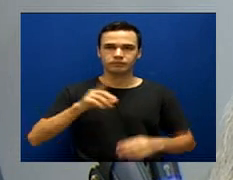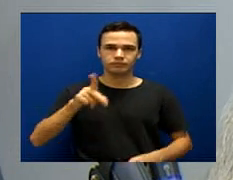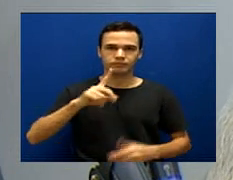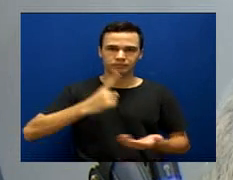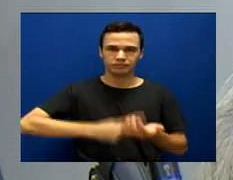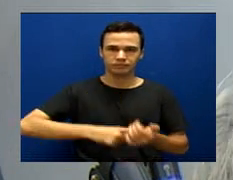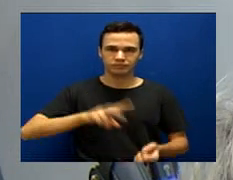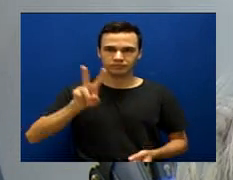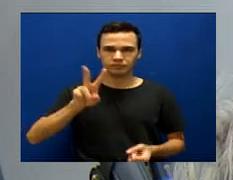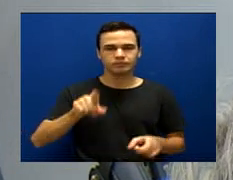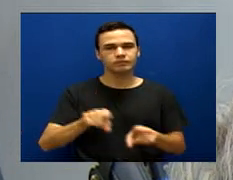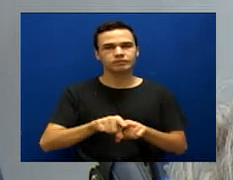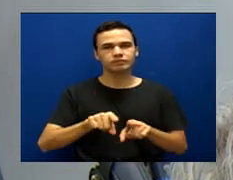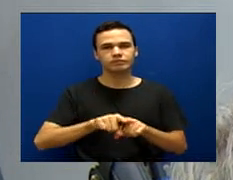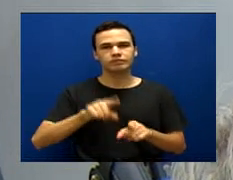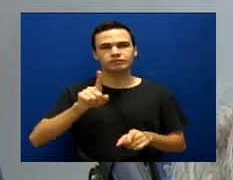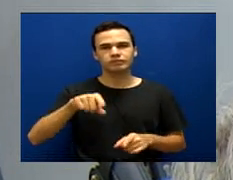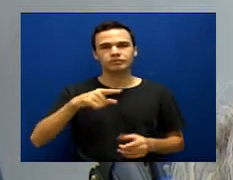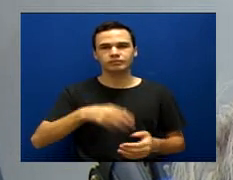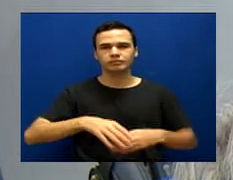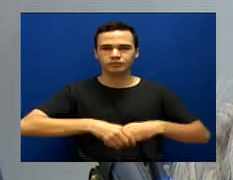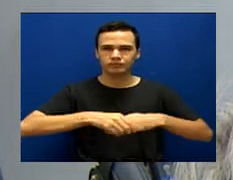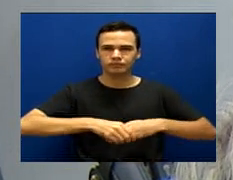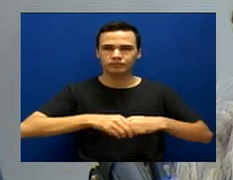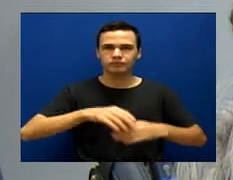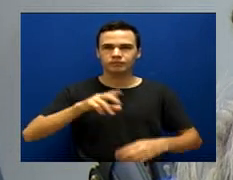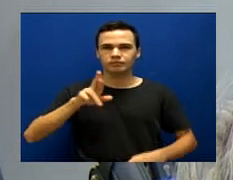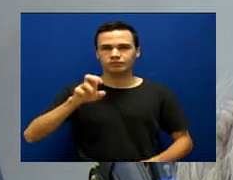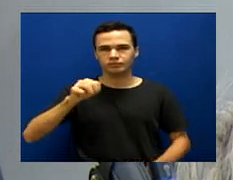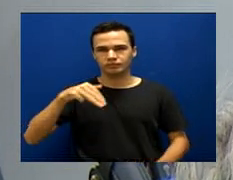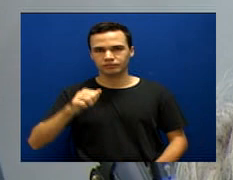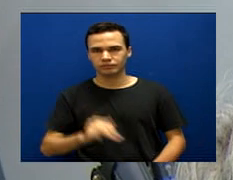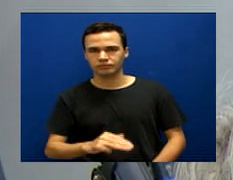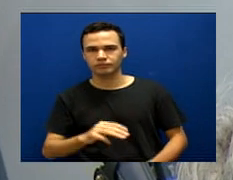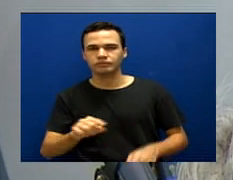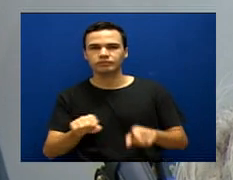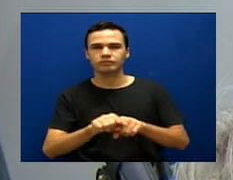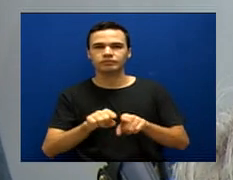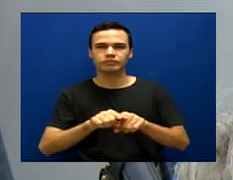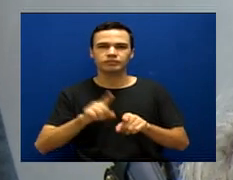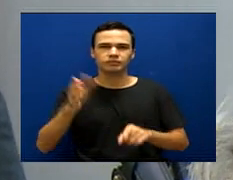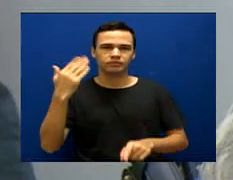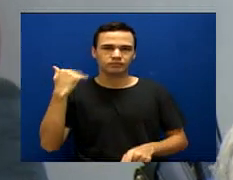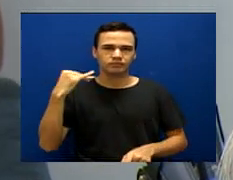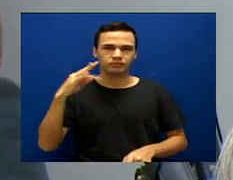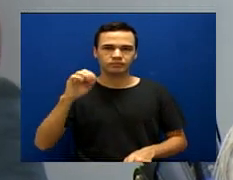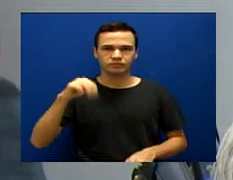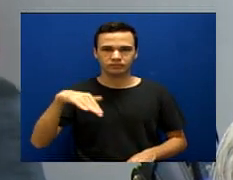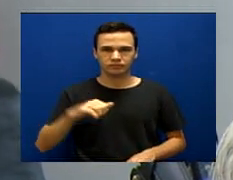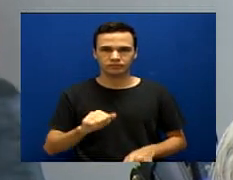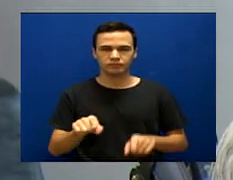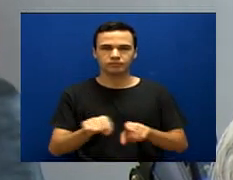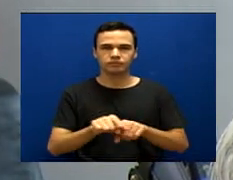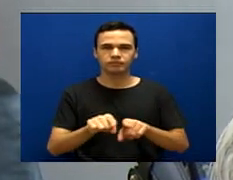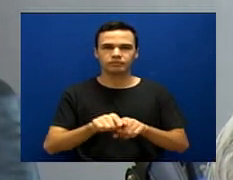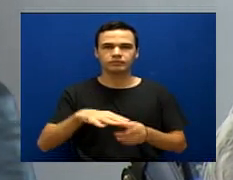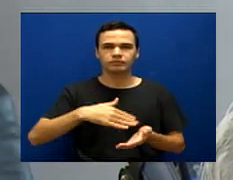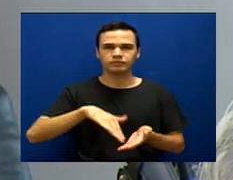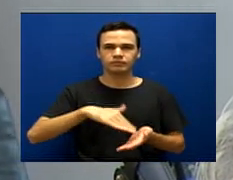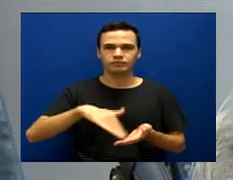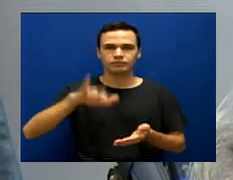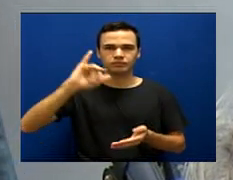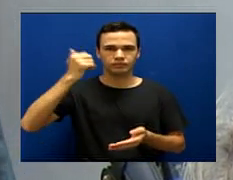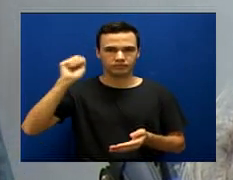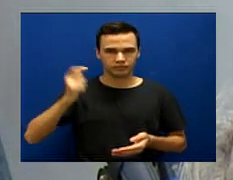Vitão, o vereador Renan, ex-vereadora Tânia, ex-vereador Arnaud, secretário de